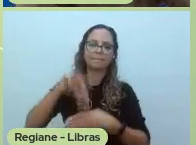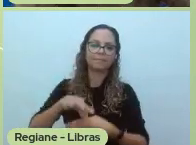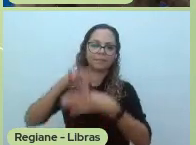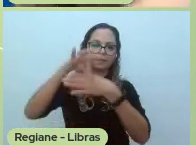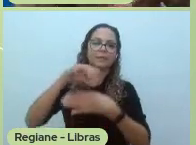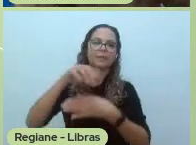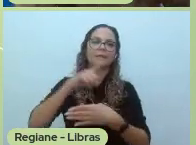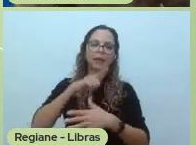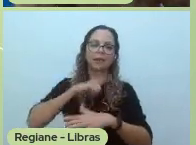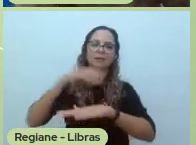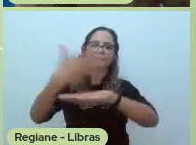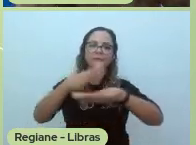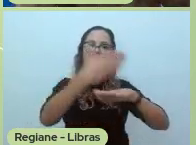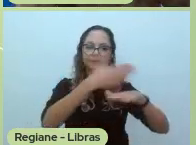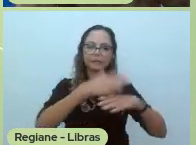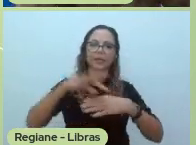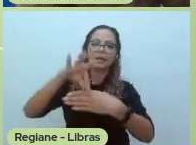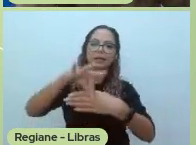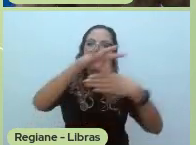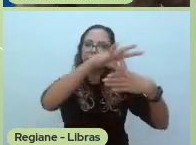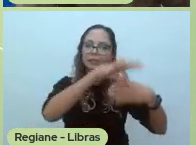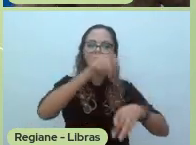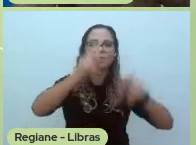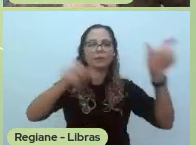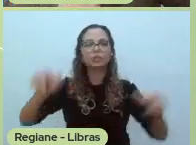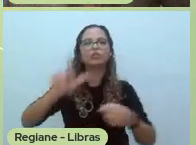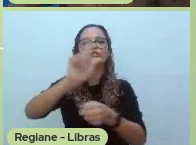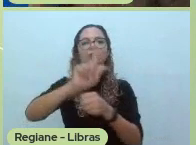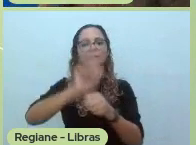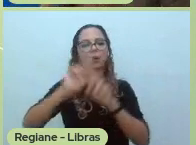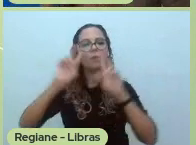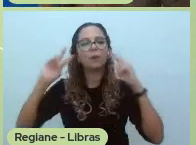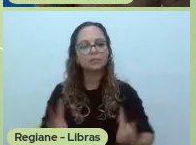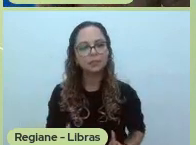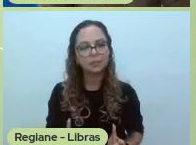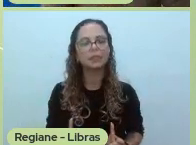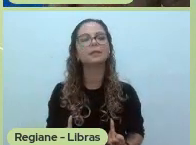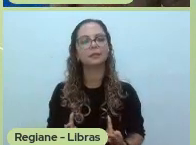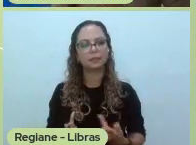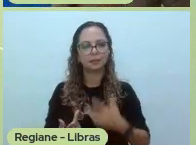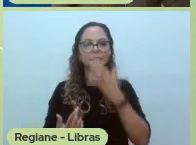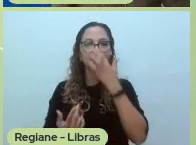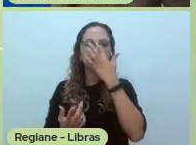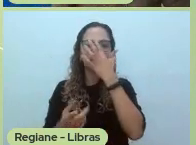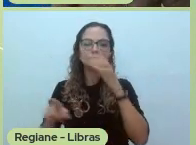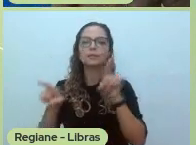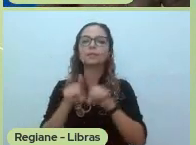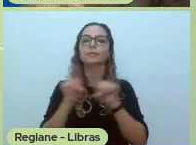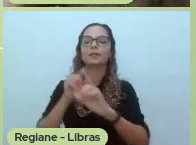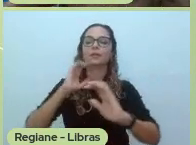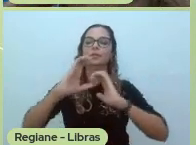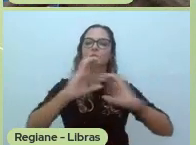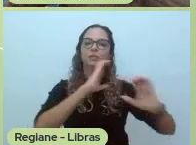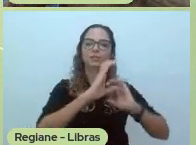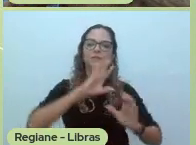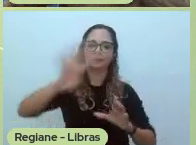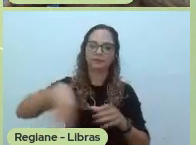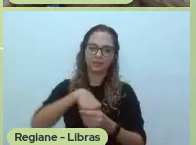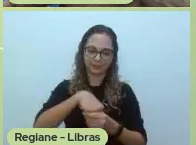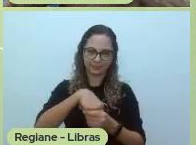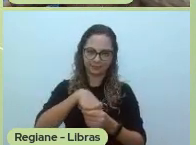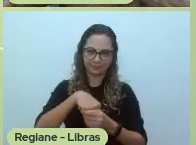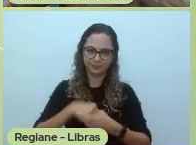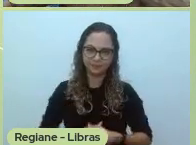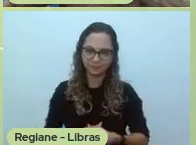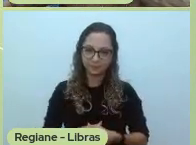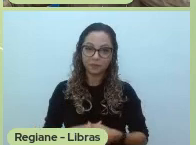para gestão humanizada, que traz esse tema, e permeia toda a parte de comunicação interna. Então, hoje, eu posso dizer que